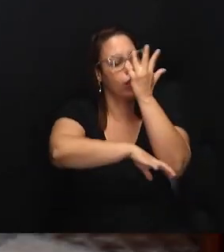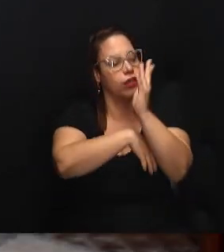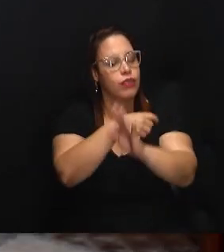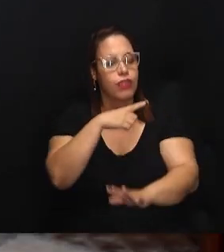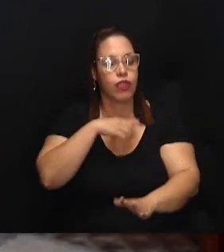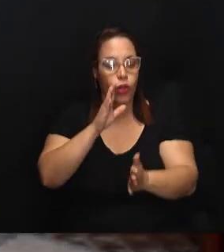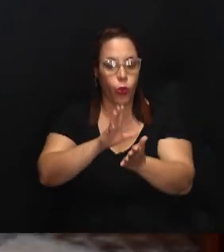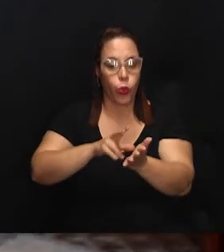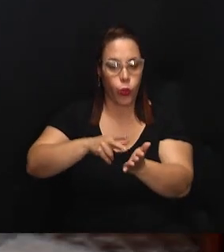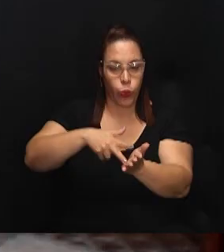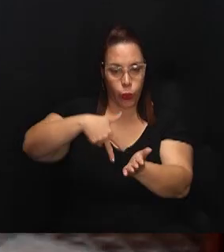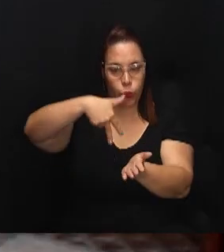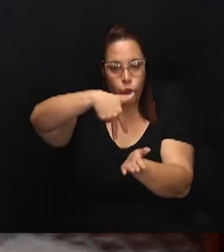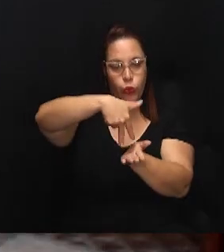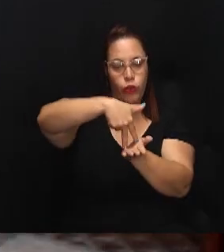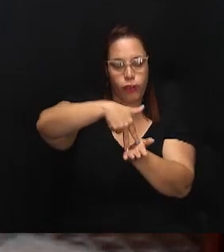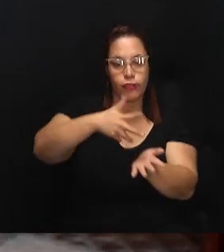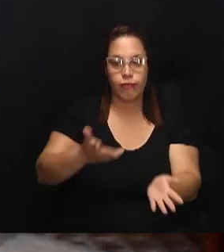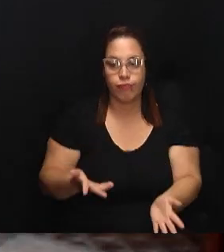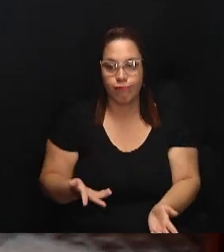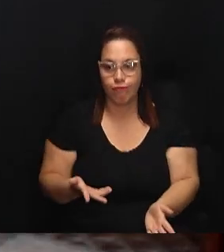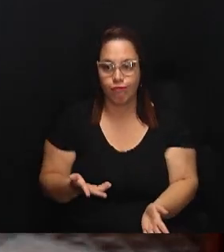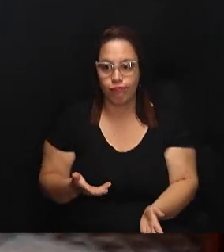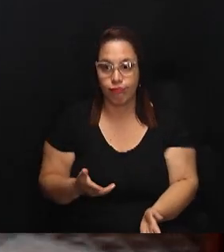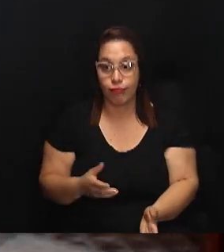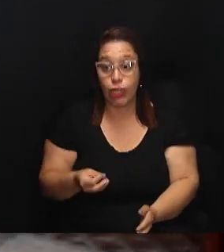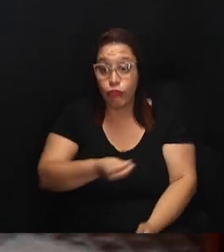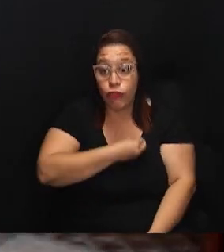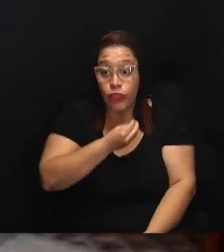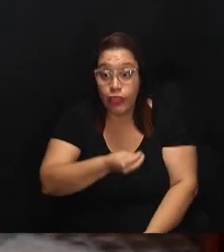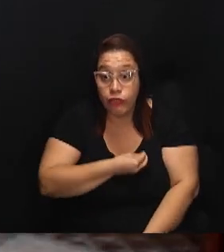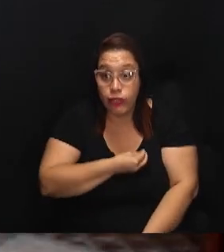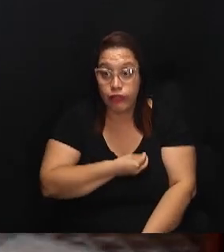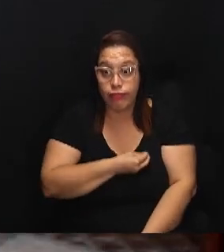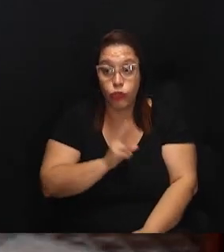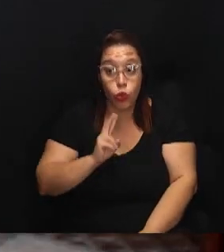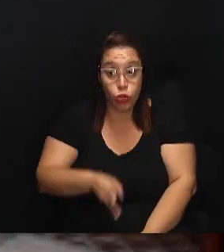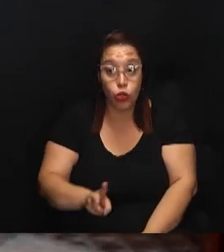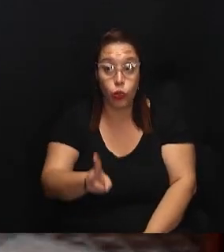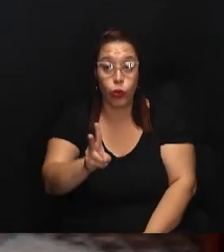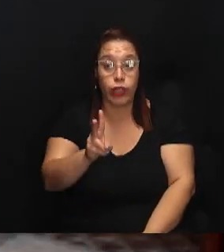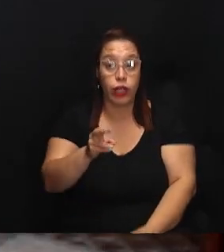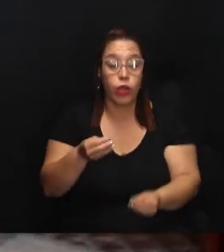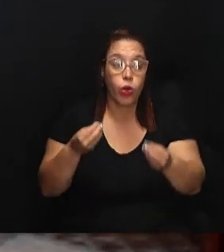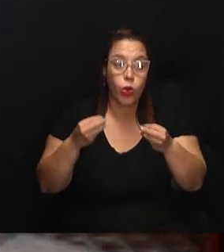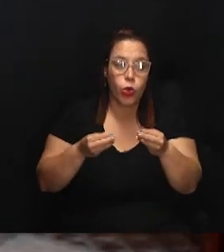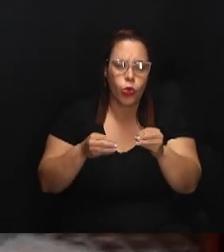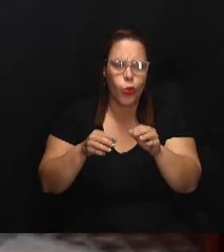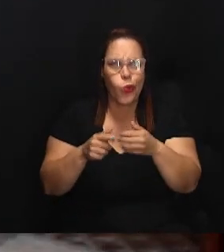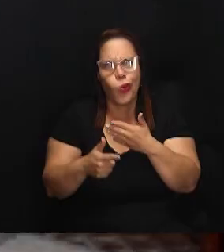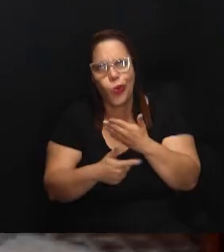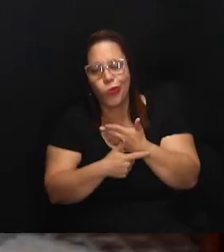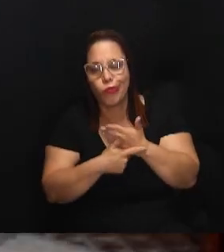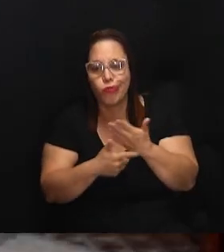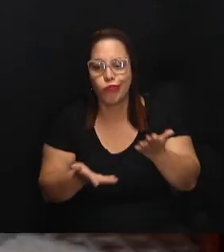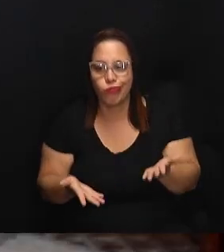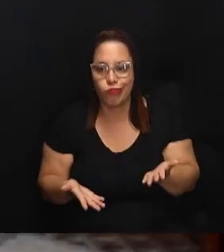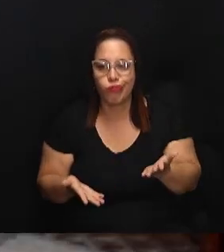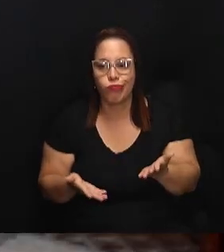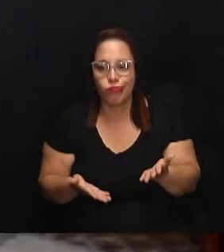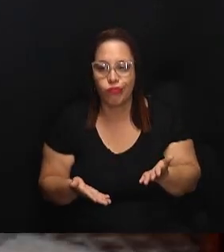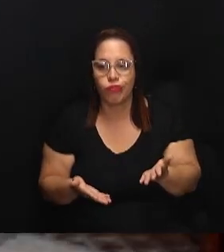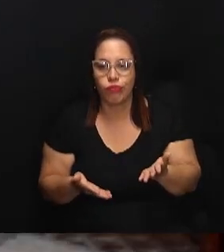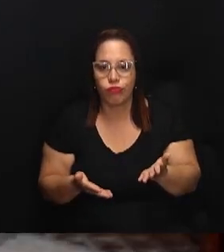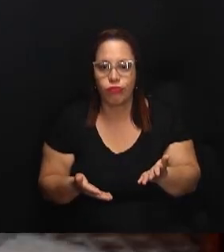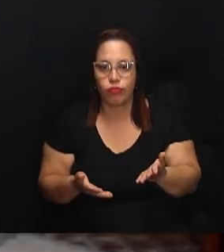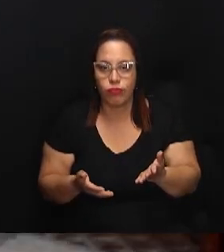floresta tem em pé, ou a importância que ela tem em pé, né? Então, Eu acho que esses foram